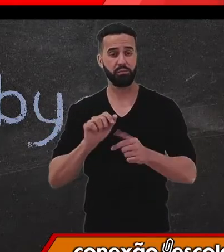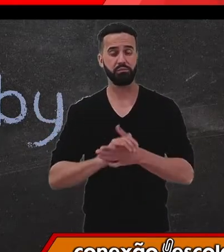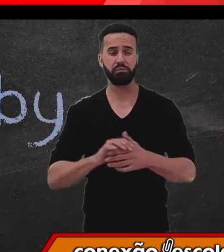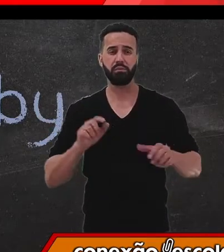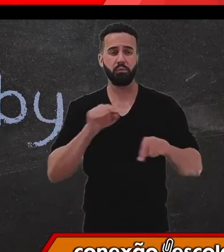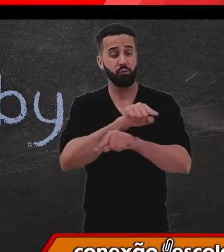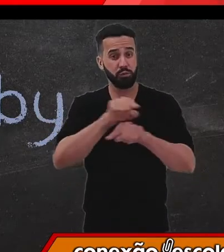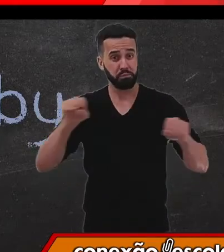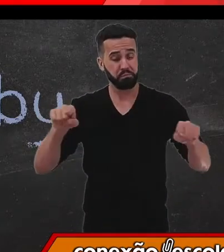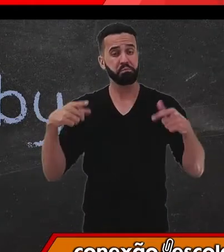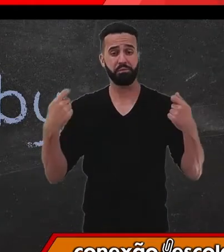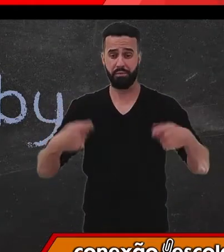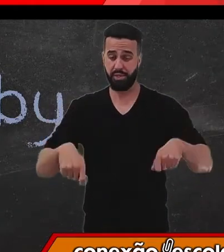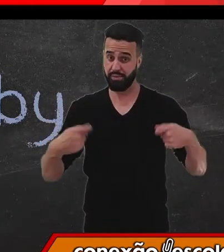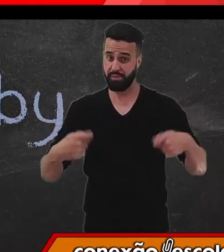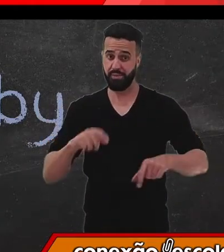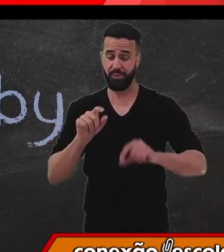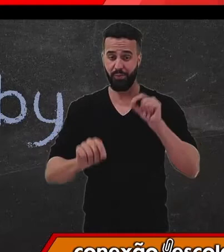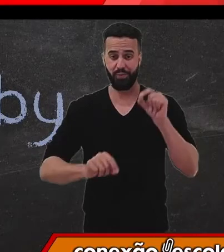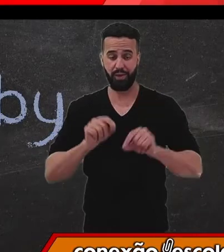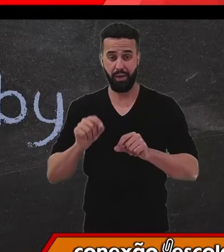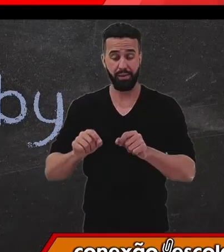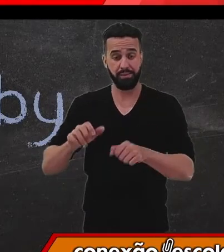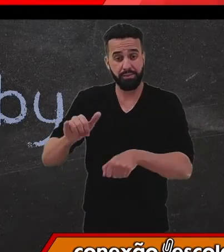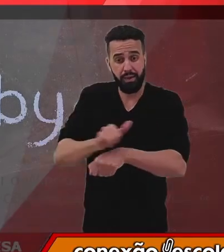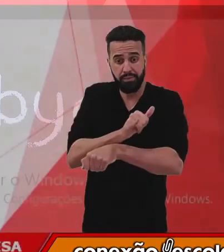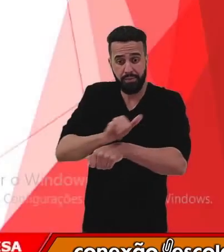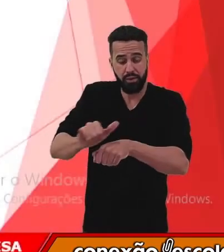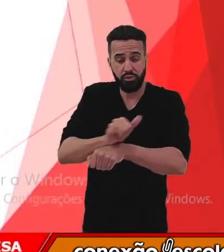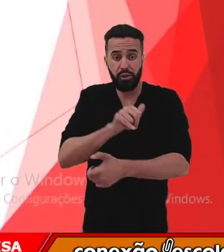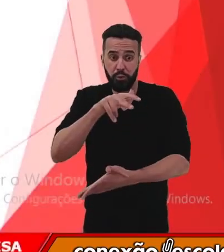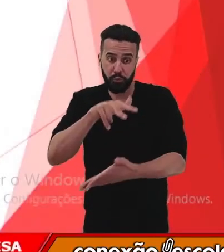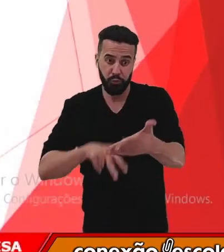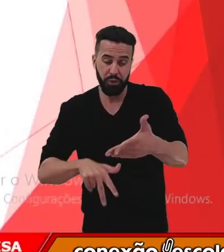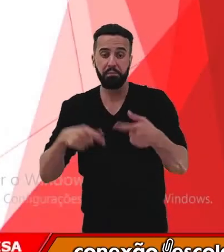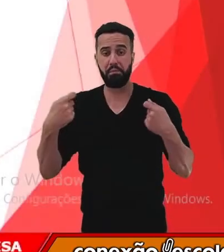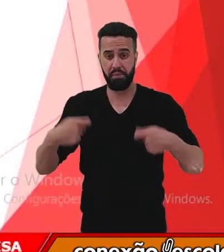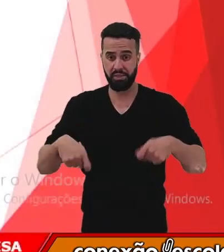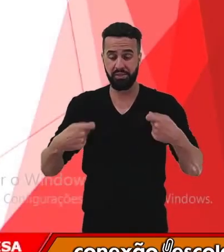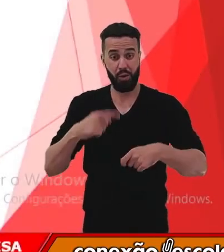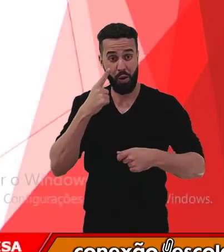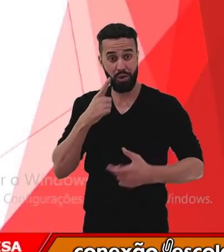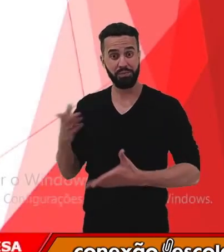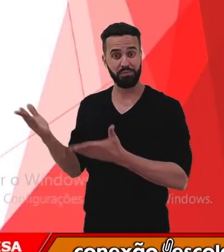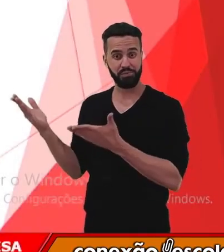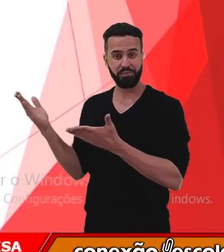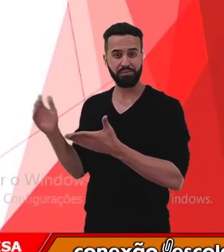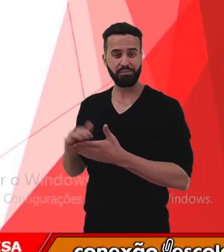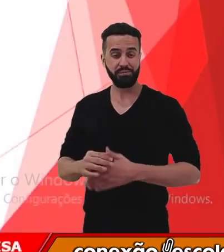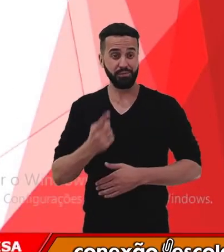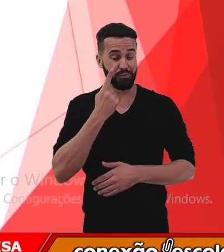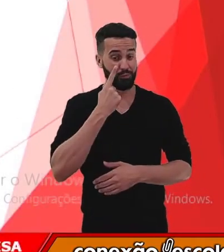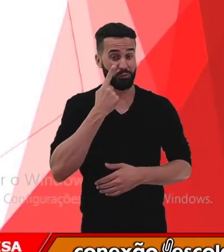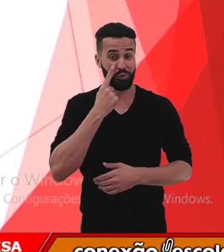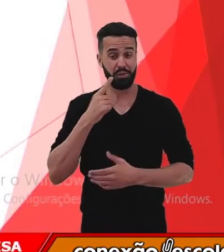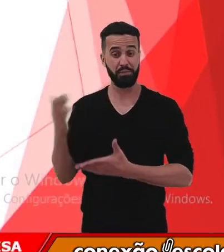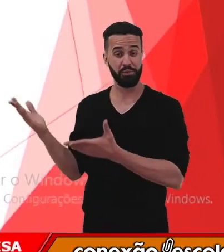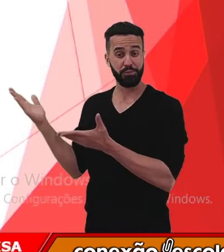você vai precisar utilizar algumas dessas estratégias de leitura, certo? Ao observar essa